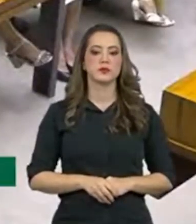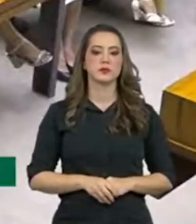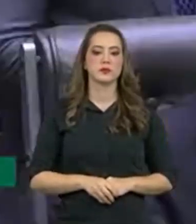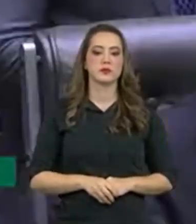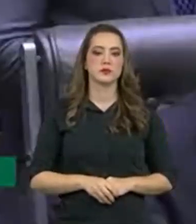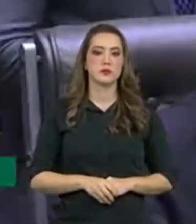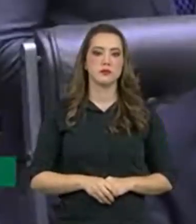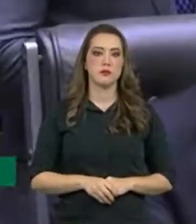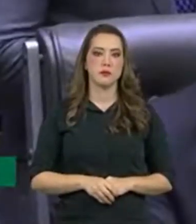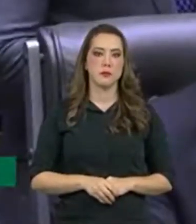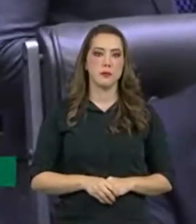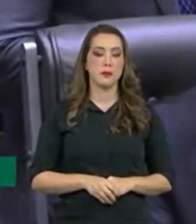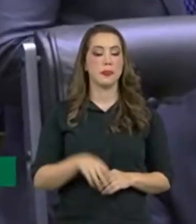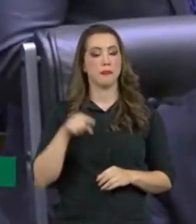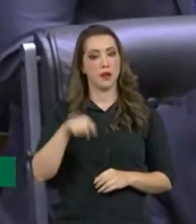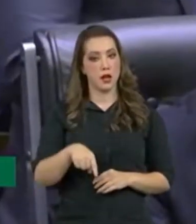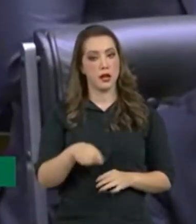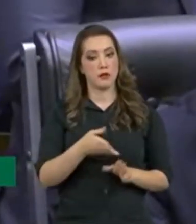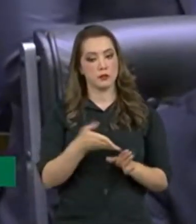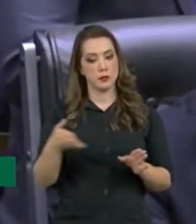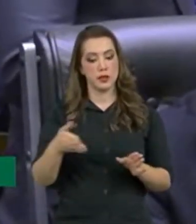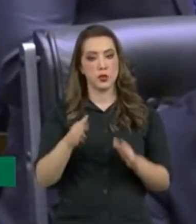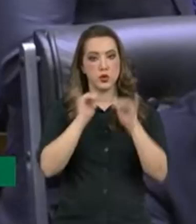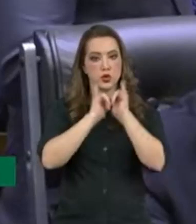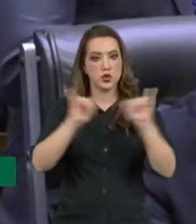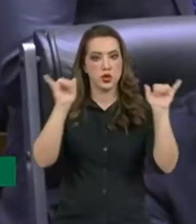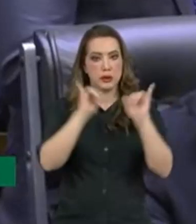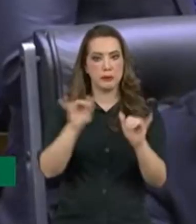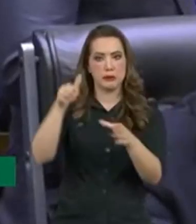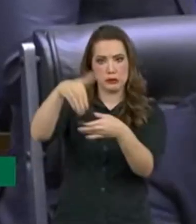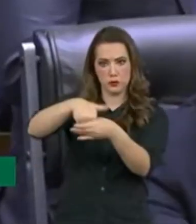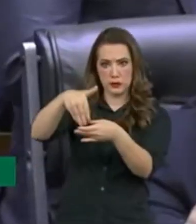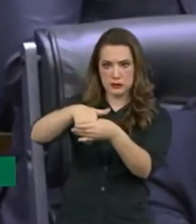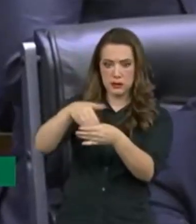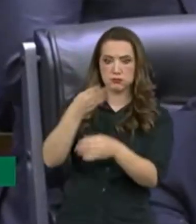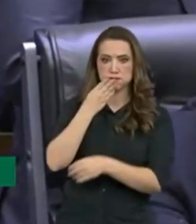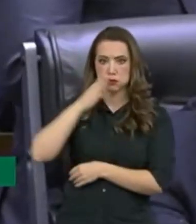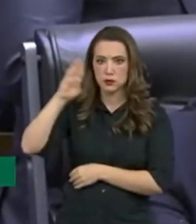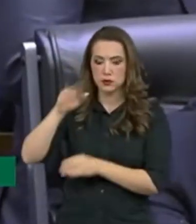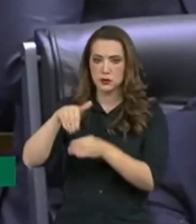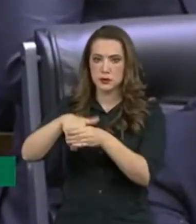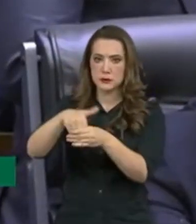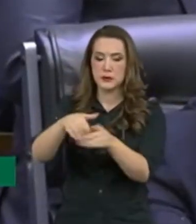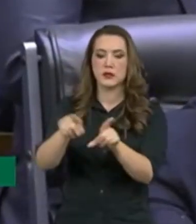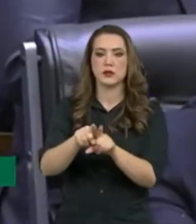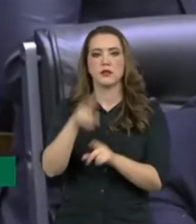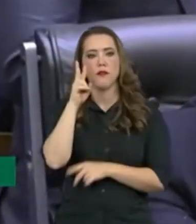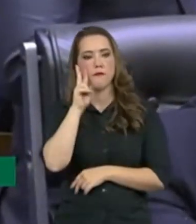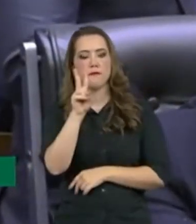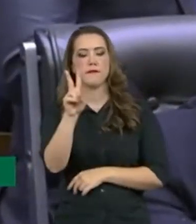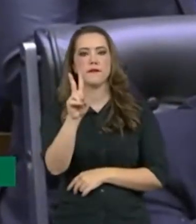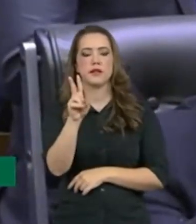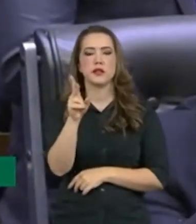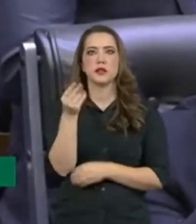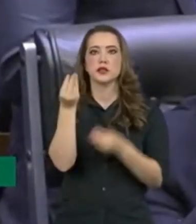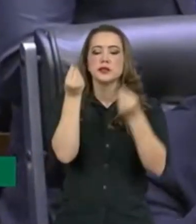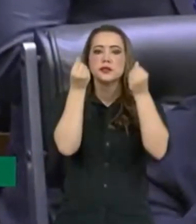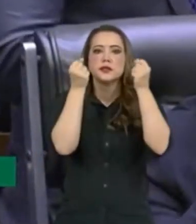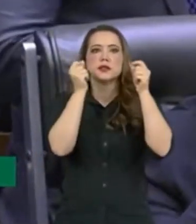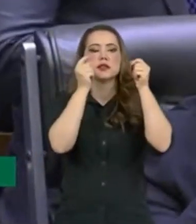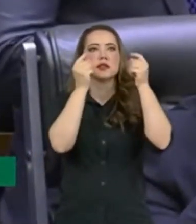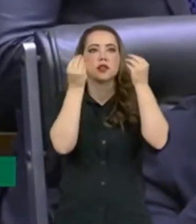Ao longo desta campanha eleitoral, vi a esperança brilhar nos olhos de um povo